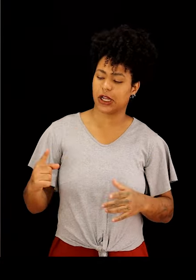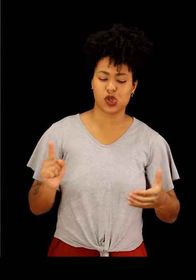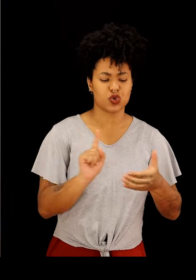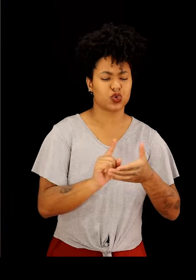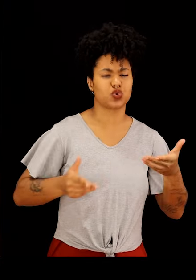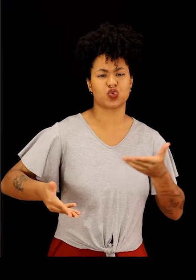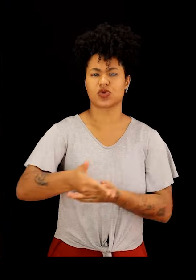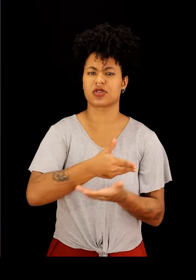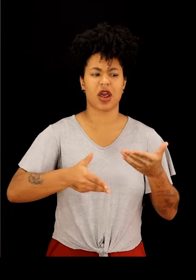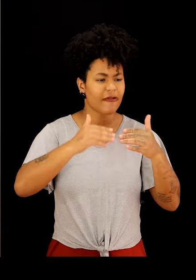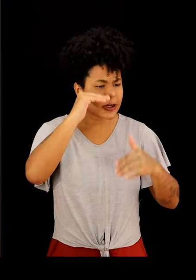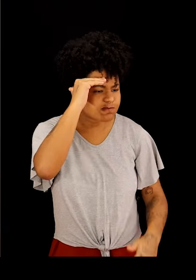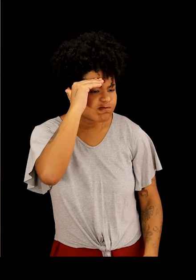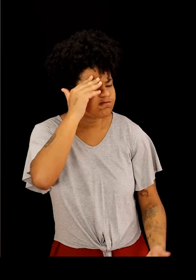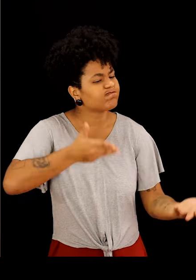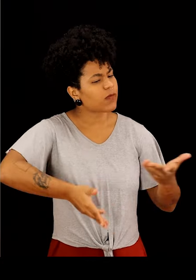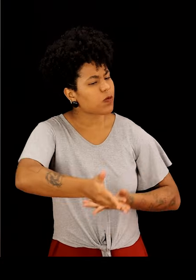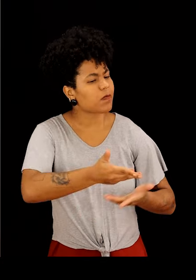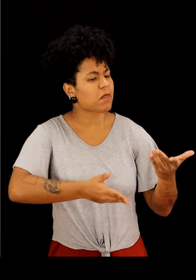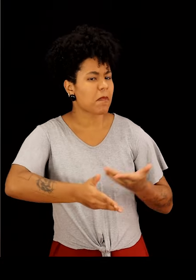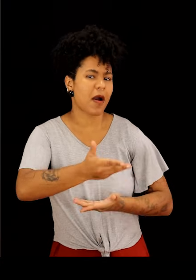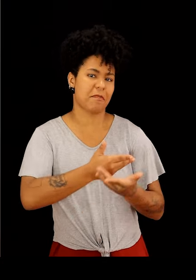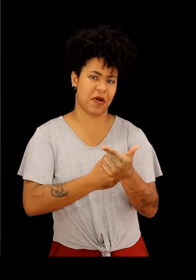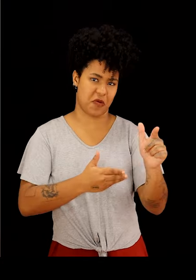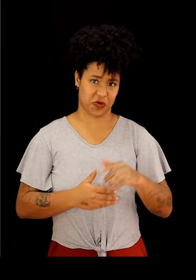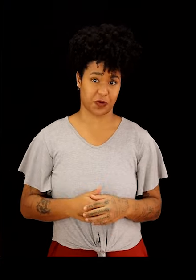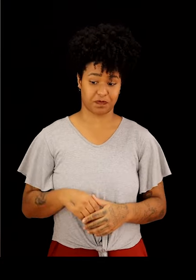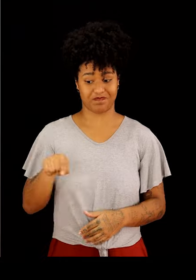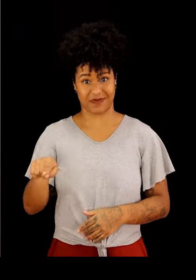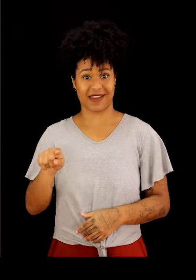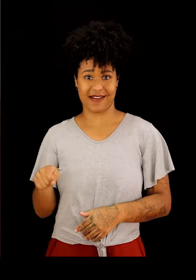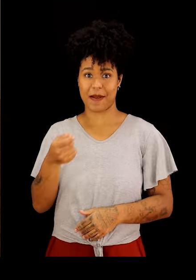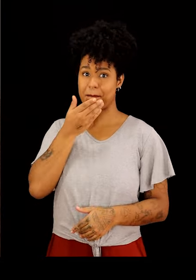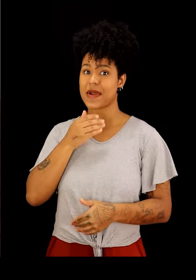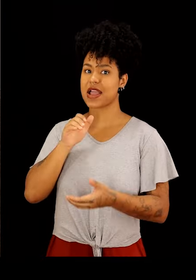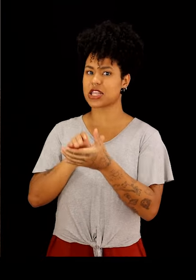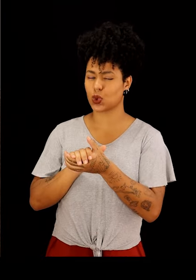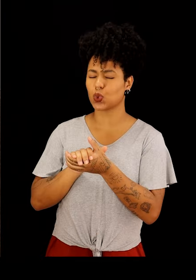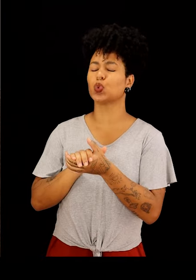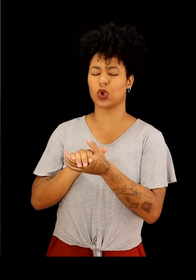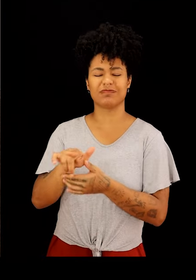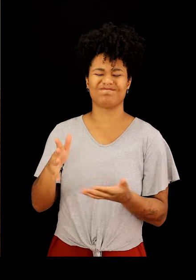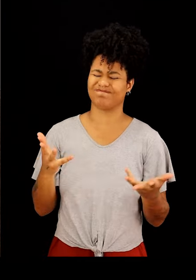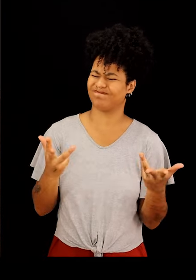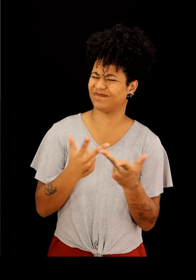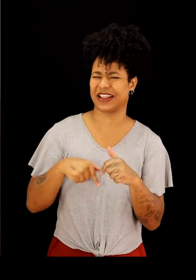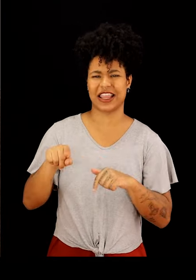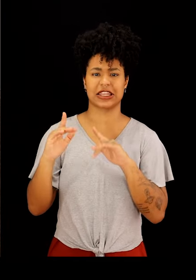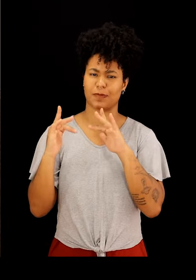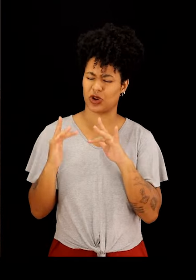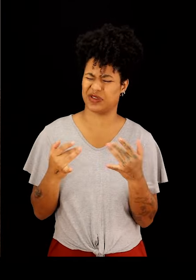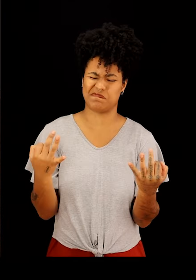escutava o outro. E Nana Marido foi um marido fantástico, um namorado